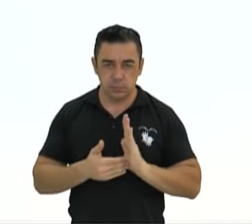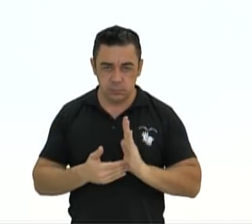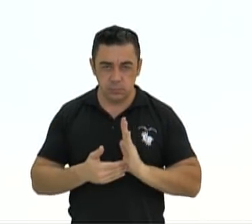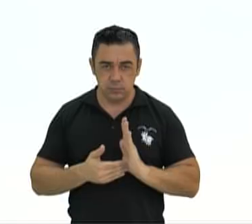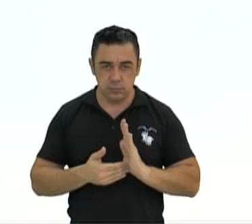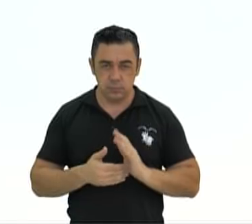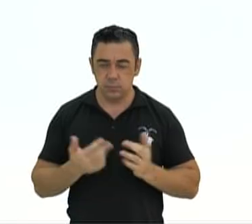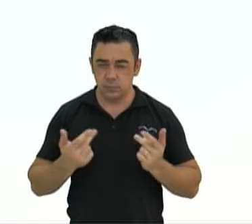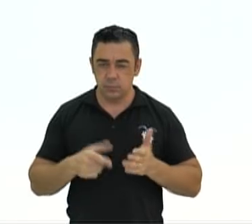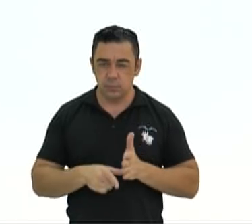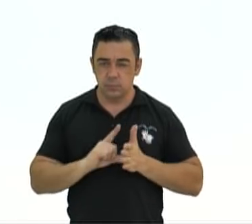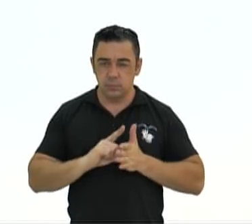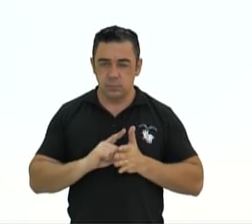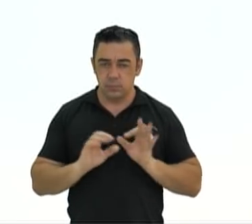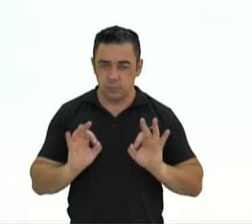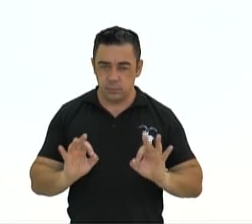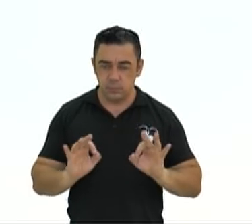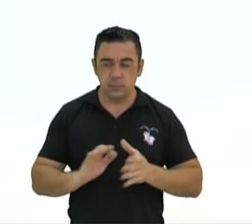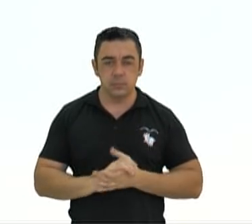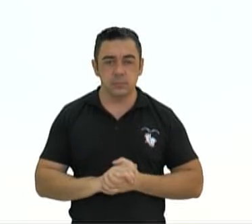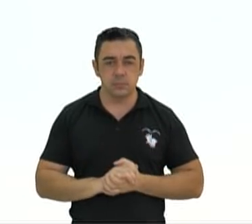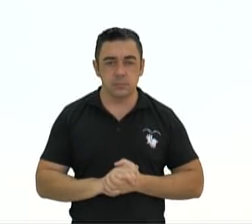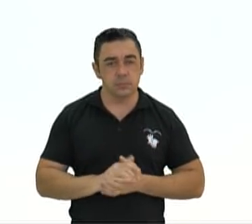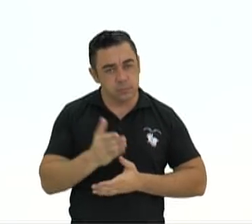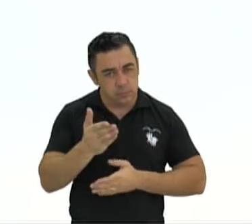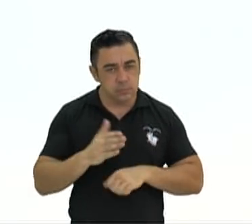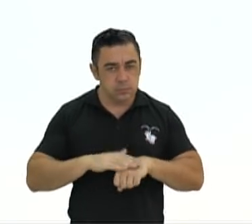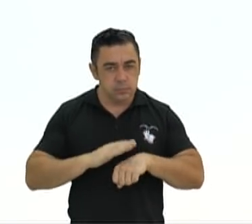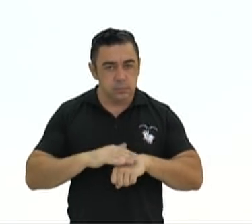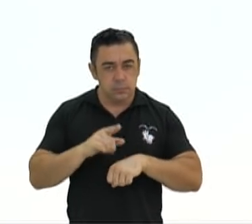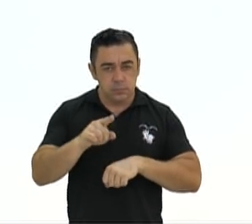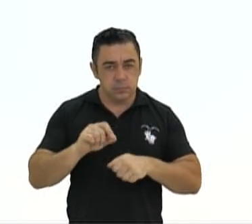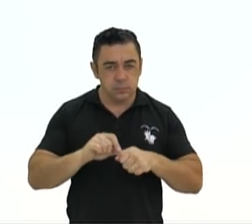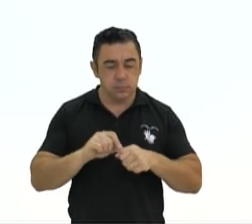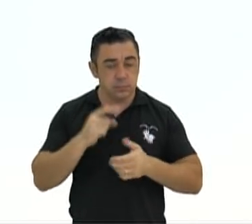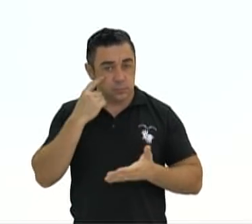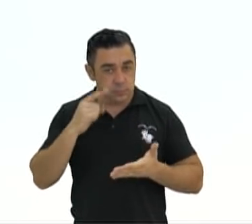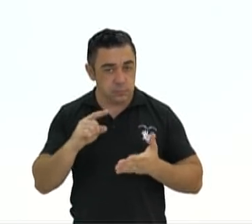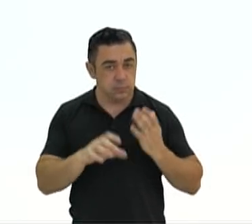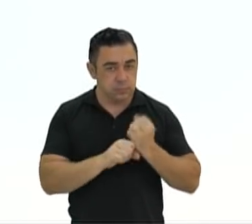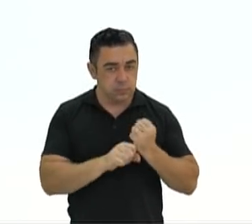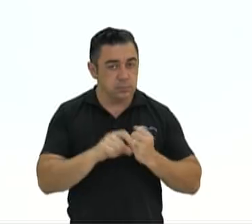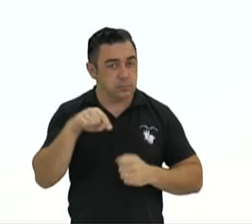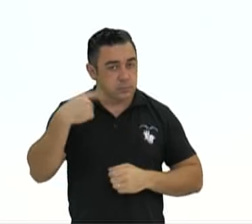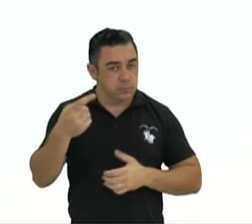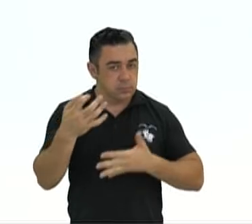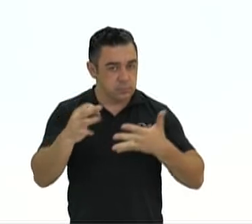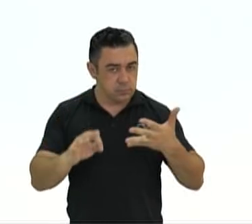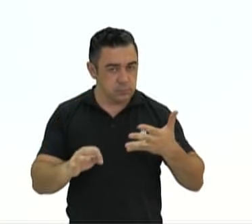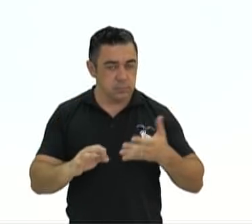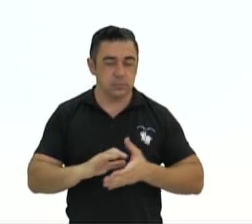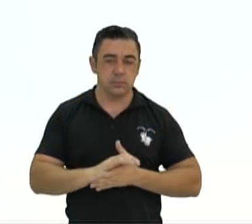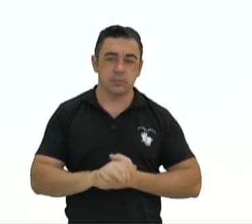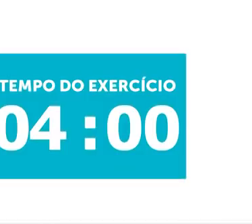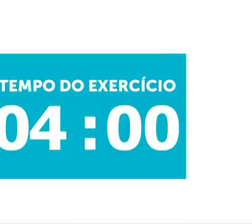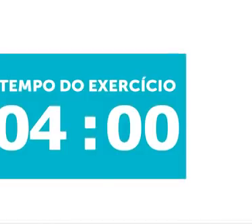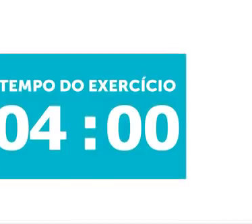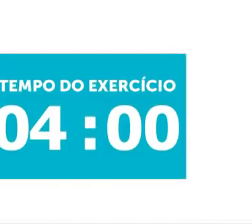igual a gente fez anteriormente, certinho? Façam aí, olha as continhas, daqui a pouco a gente volta e corrige.